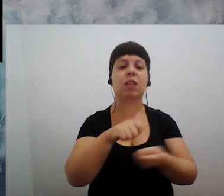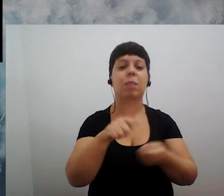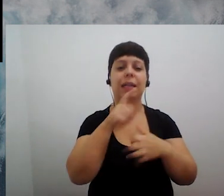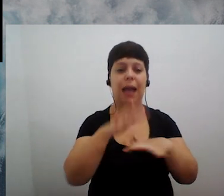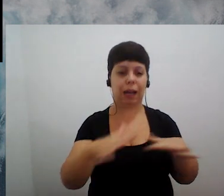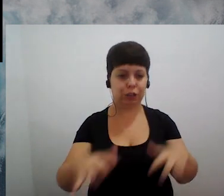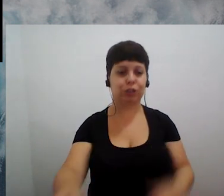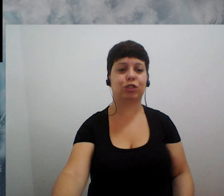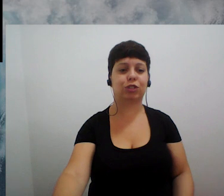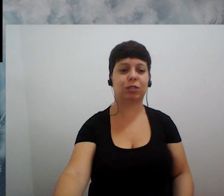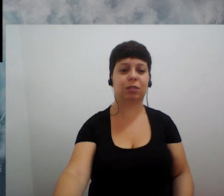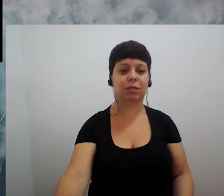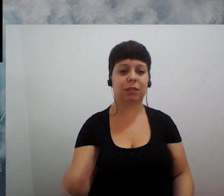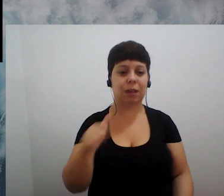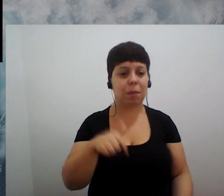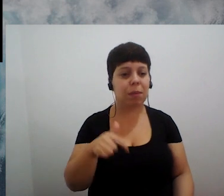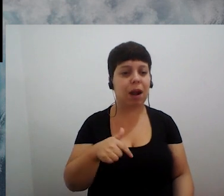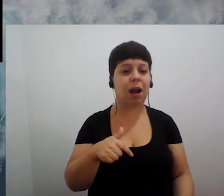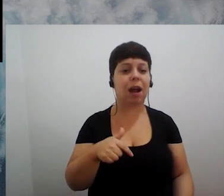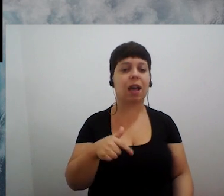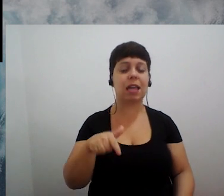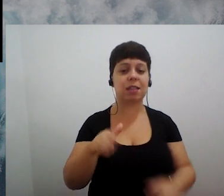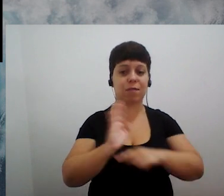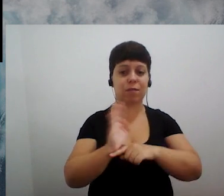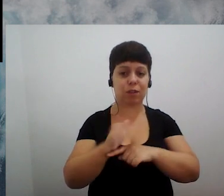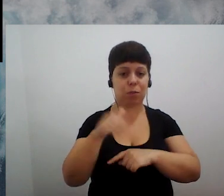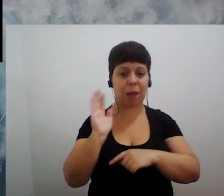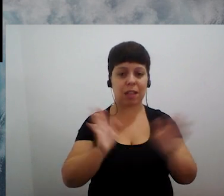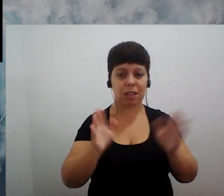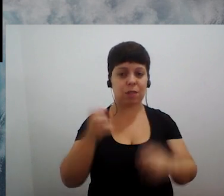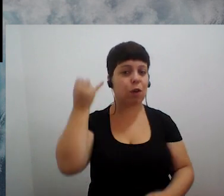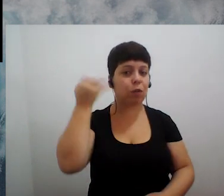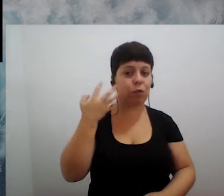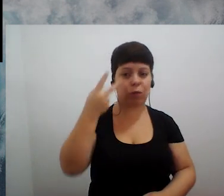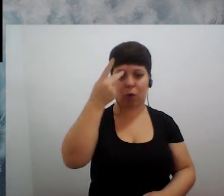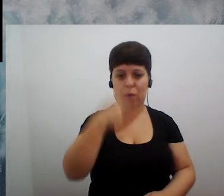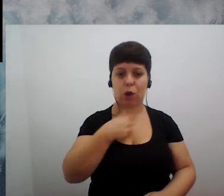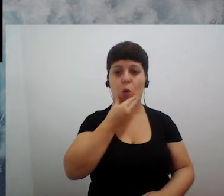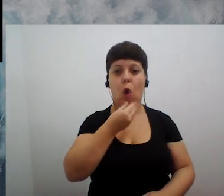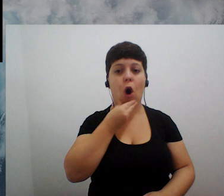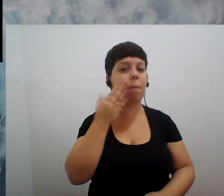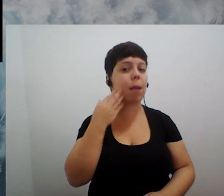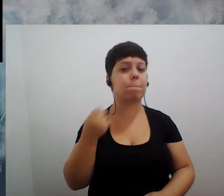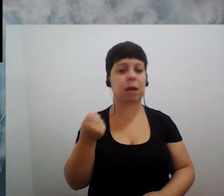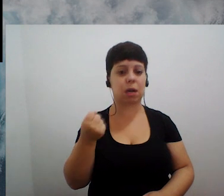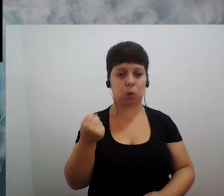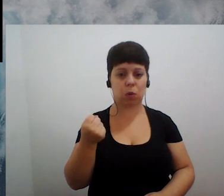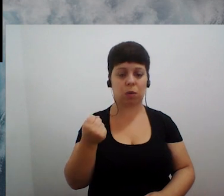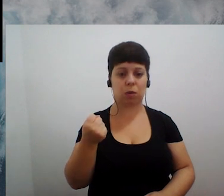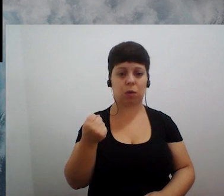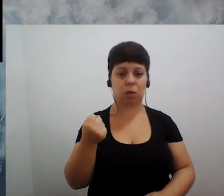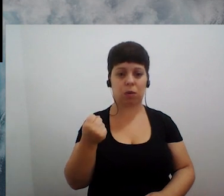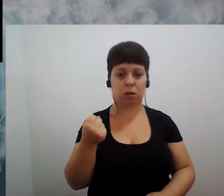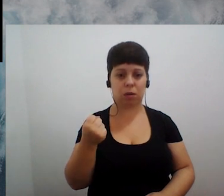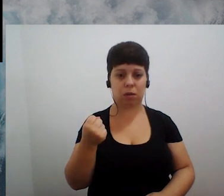sustentabilidade dos oceanos. Para deixar esse vídeo mais acessível, Vou fazer uma audiodescrição. Sou um homem de